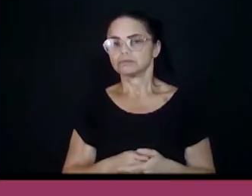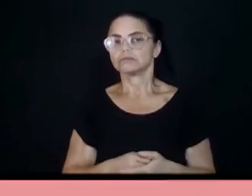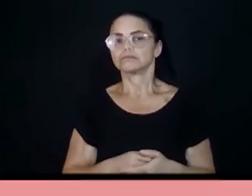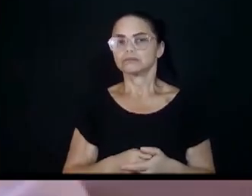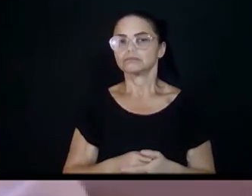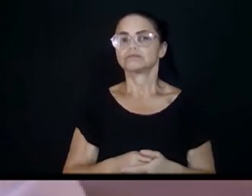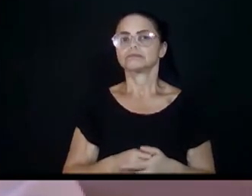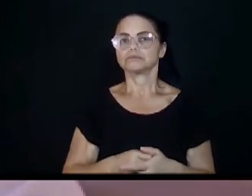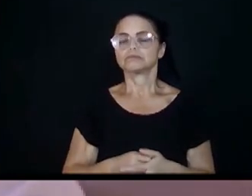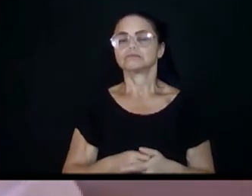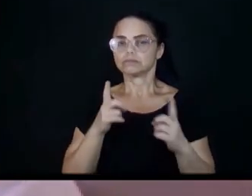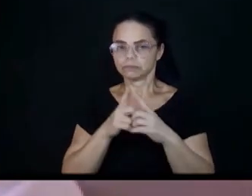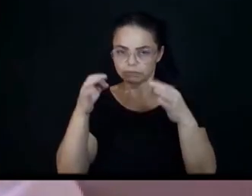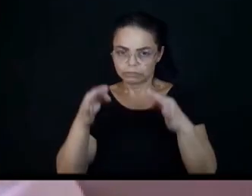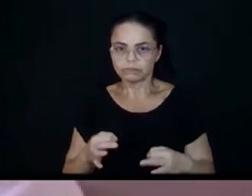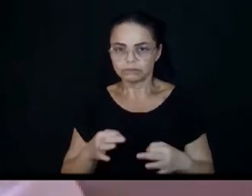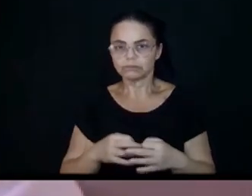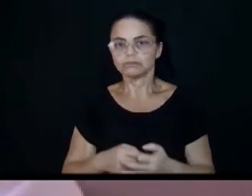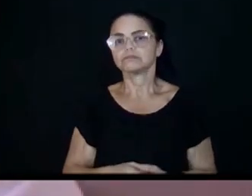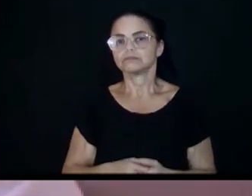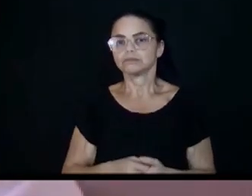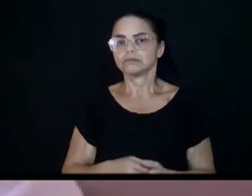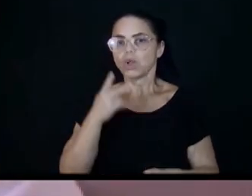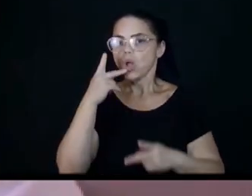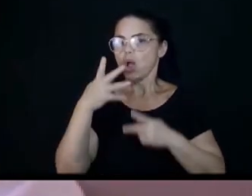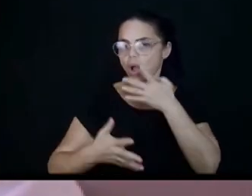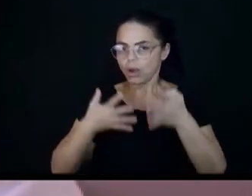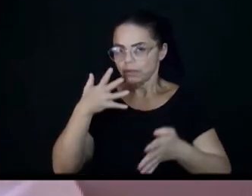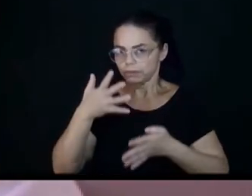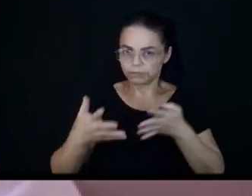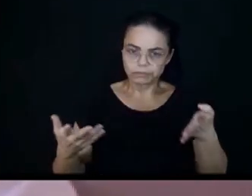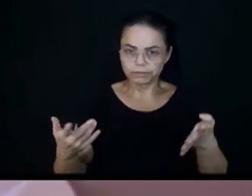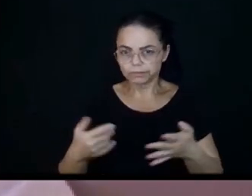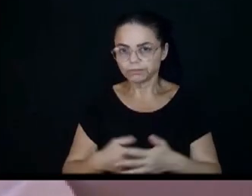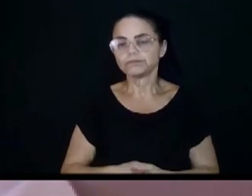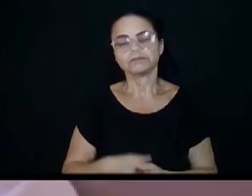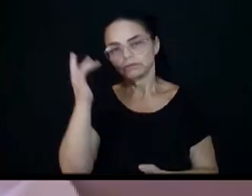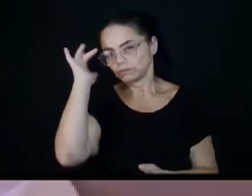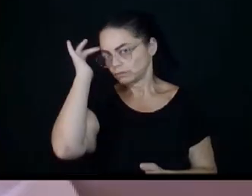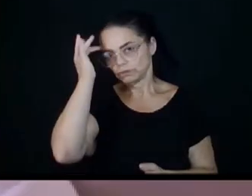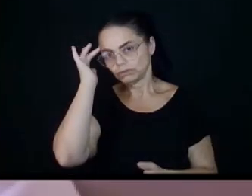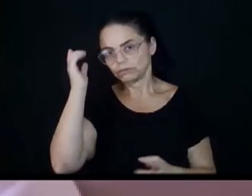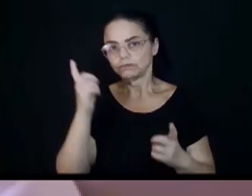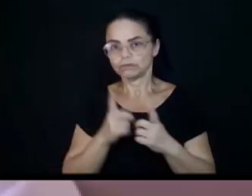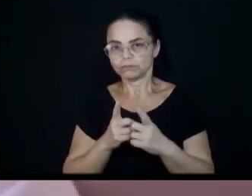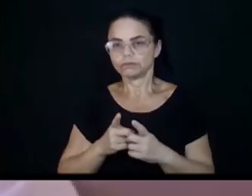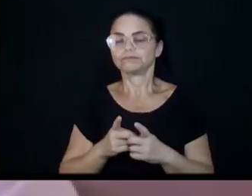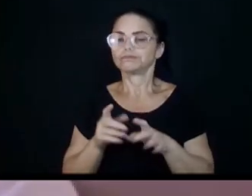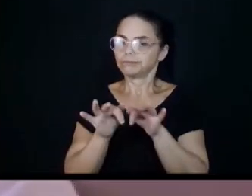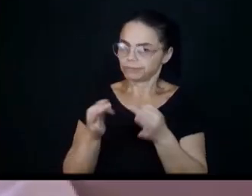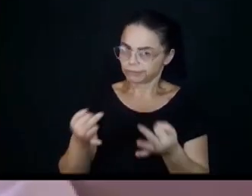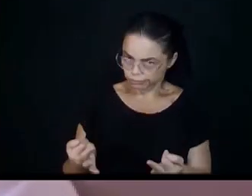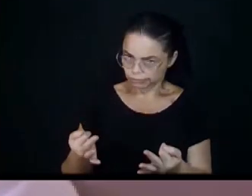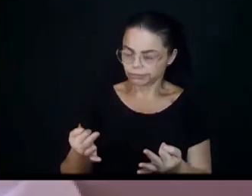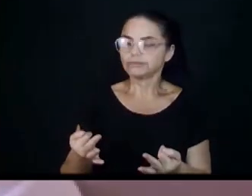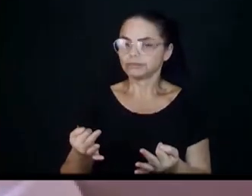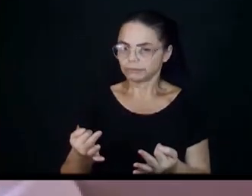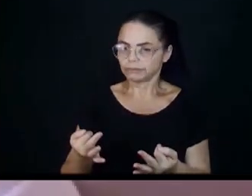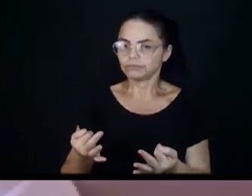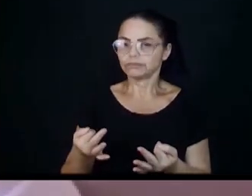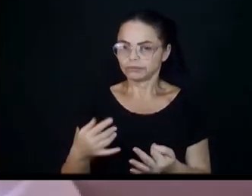correto? Apesar de muito falada, Cassiane, eu não acho que é um diagnóstico tão simples de fazer, mas nós temos